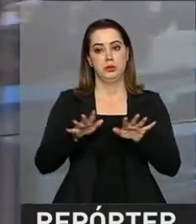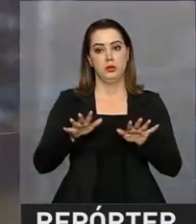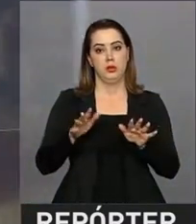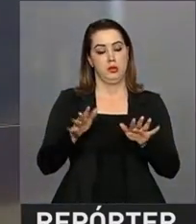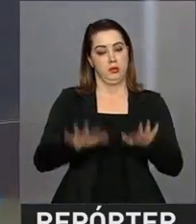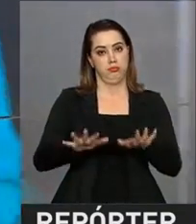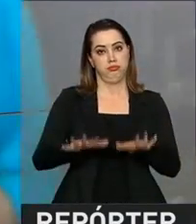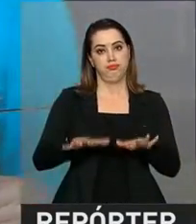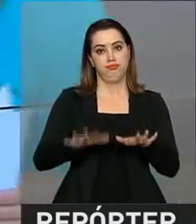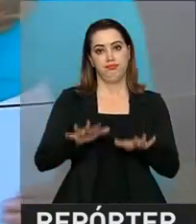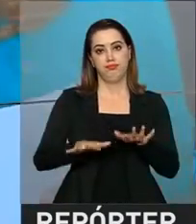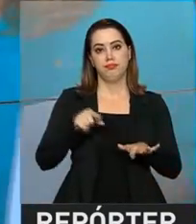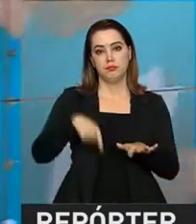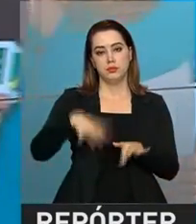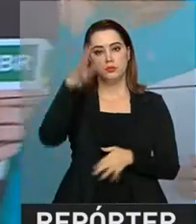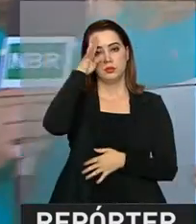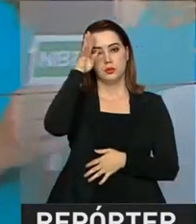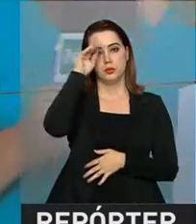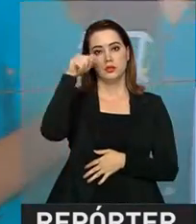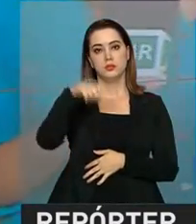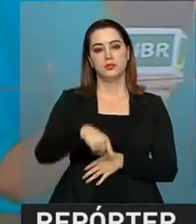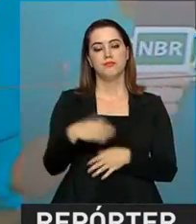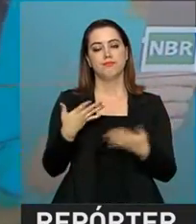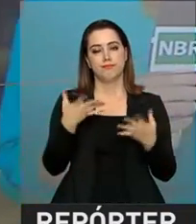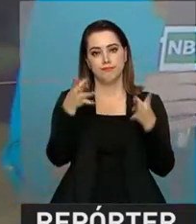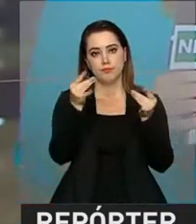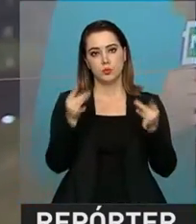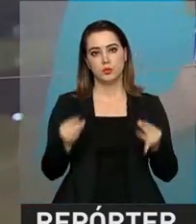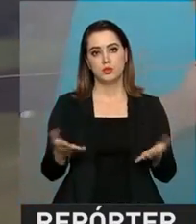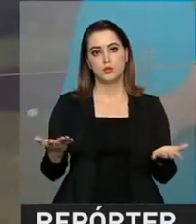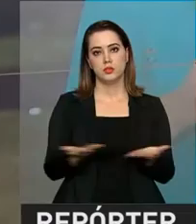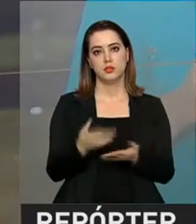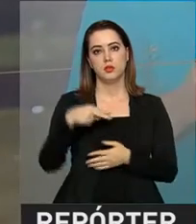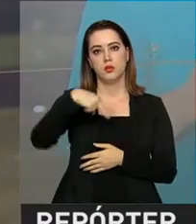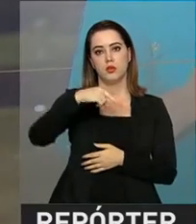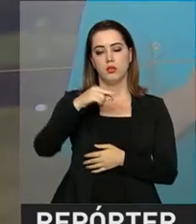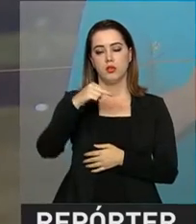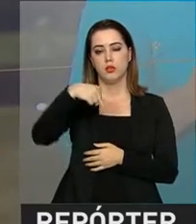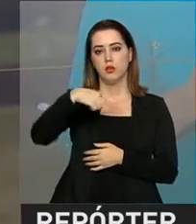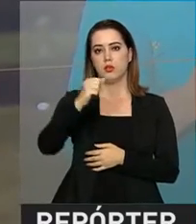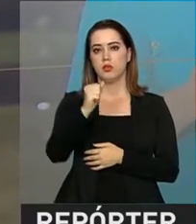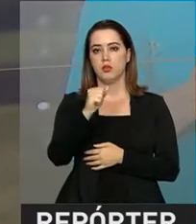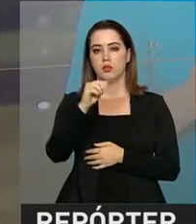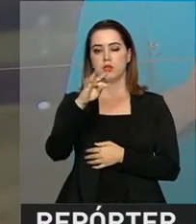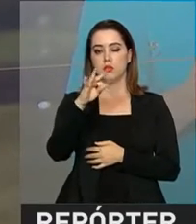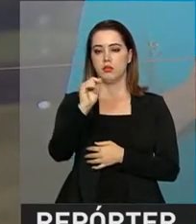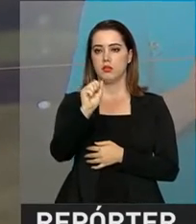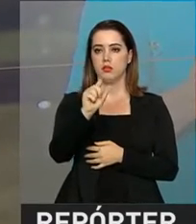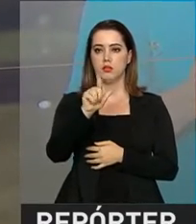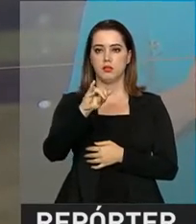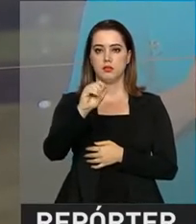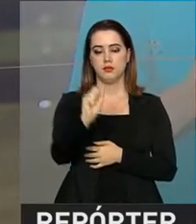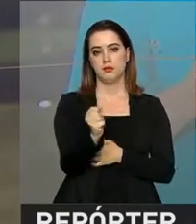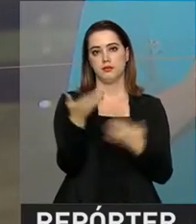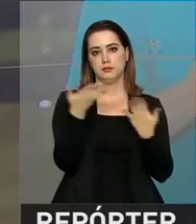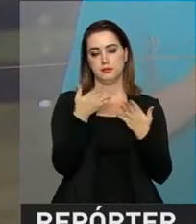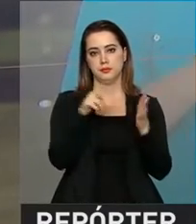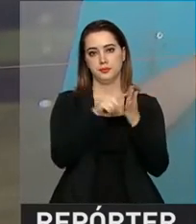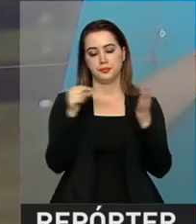quarta feira os detalhes nós vamos saber agora com o repórter natália melo directora do palácio do planalto batalha de natália